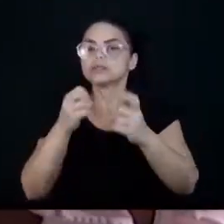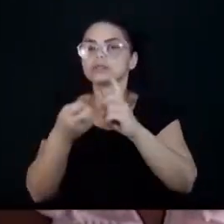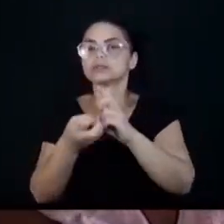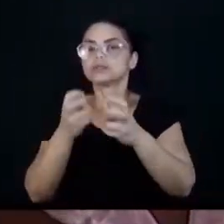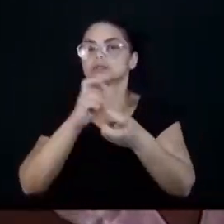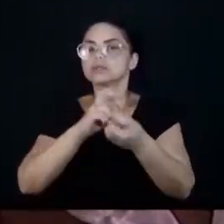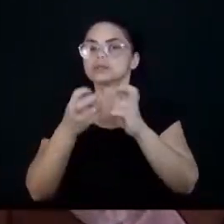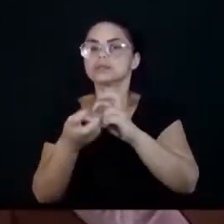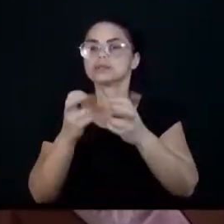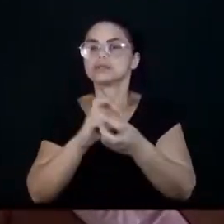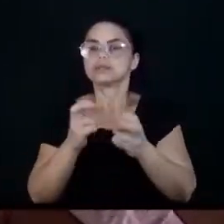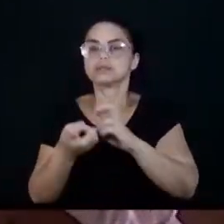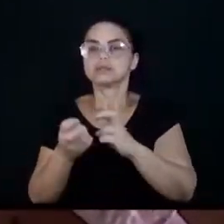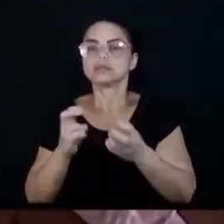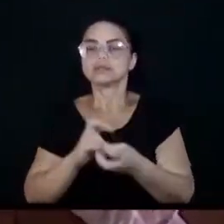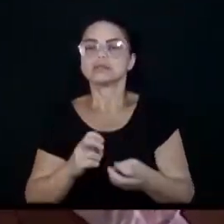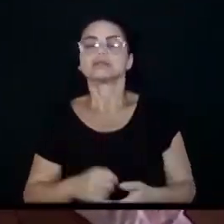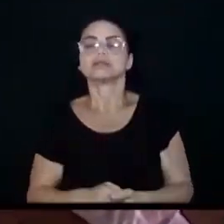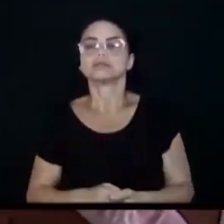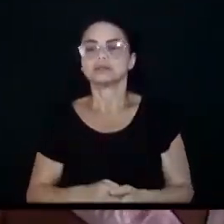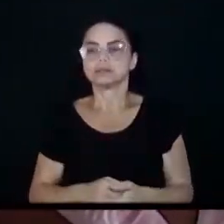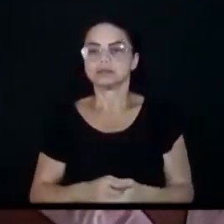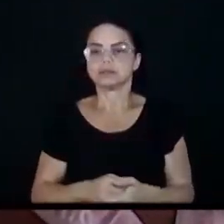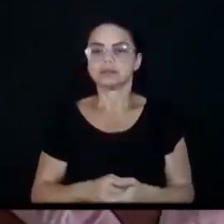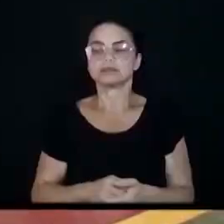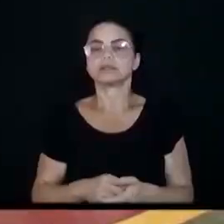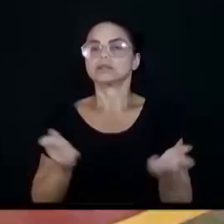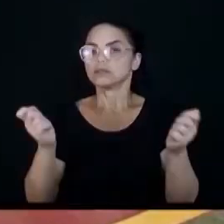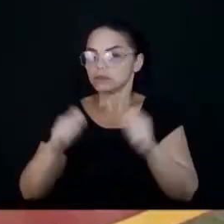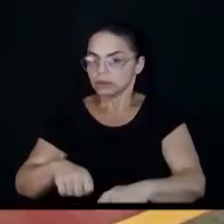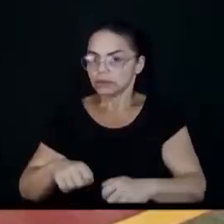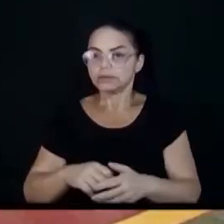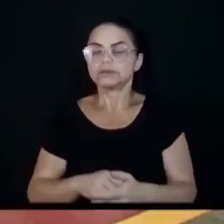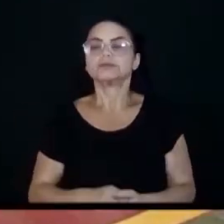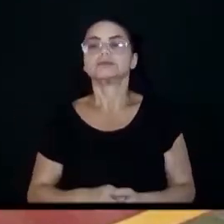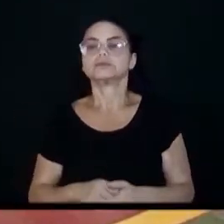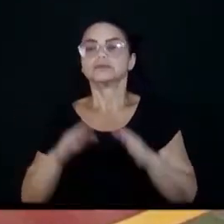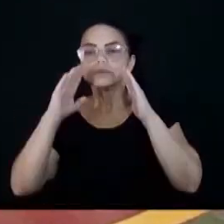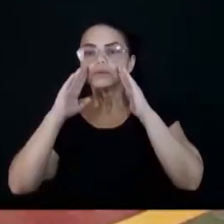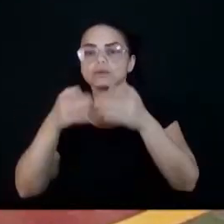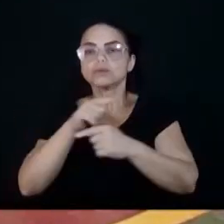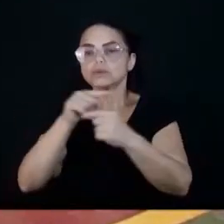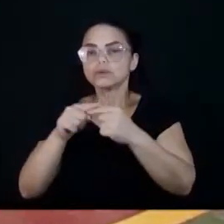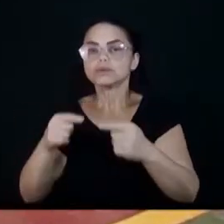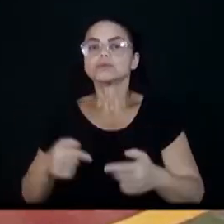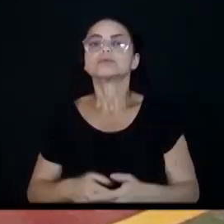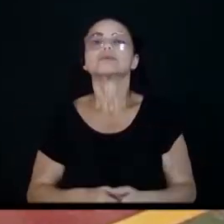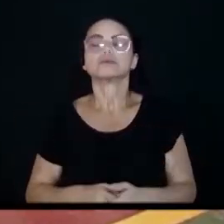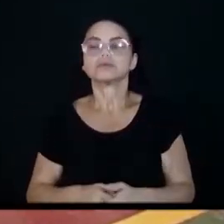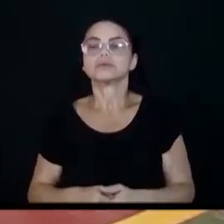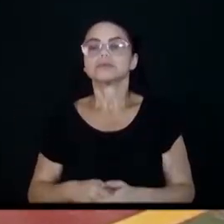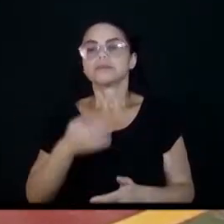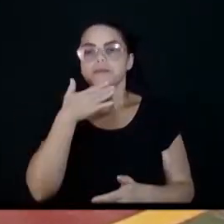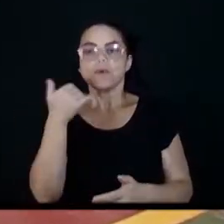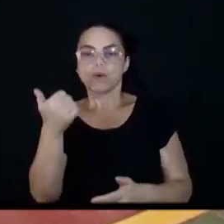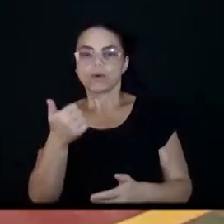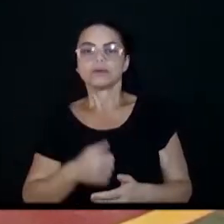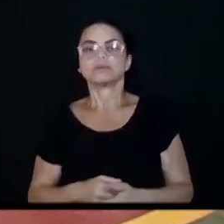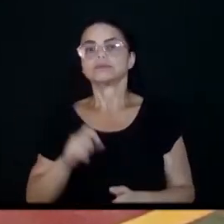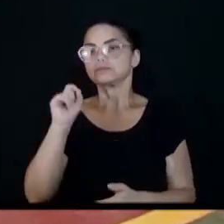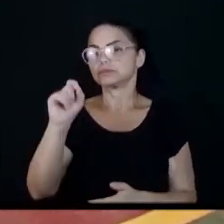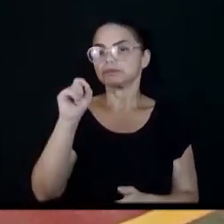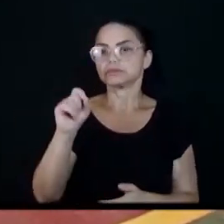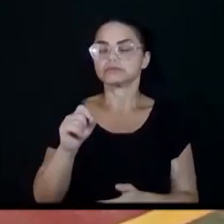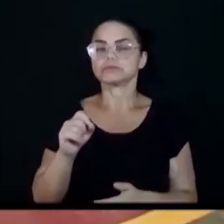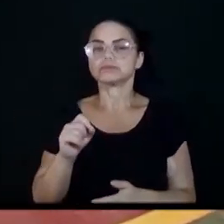também vão ser uma possibilidade de atingir esses objetivos maiores, né? Que é o que? Formar, nesse caso,